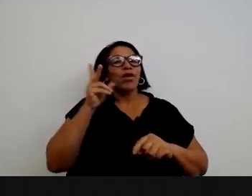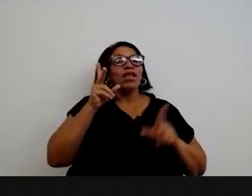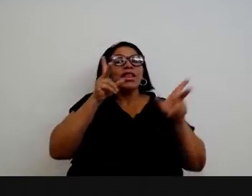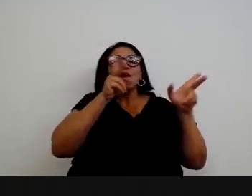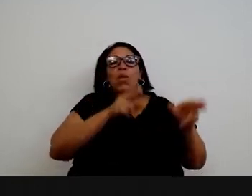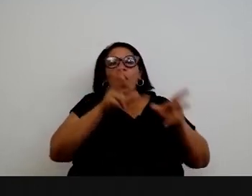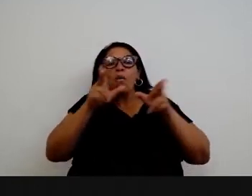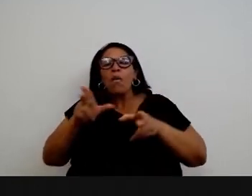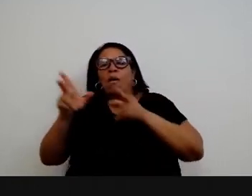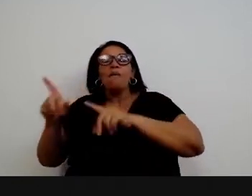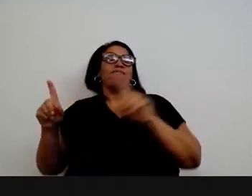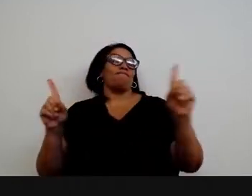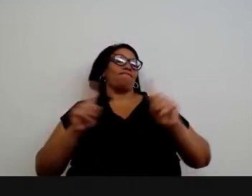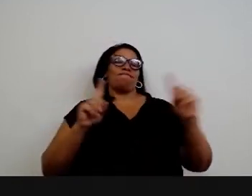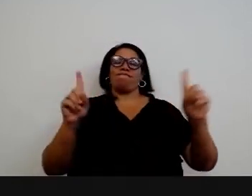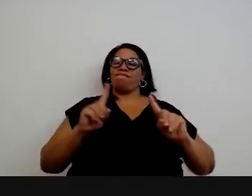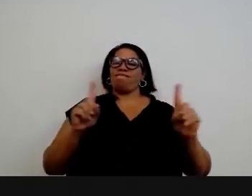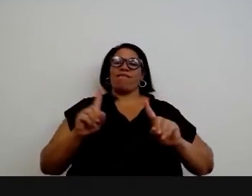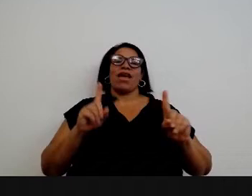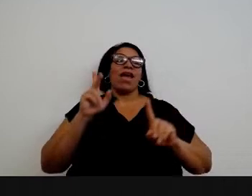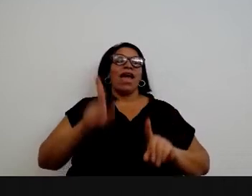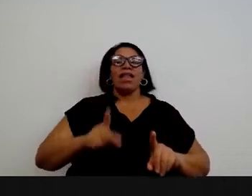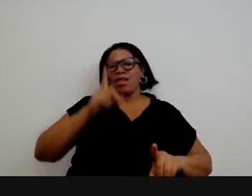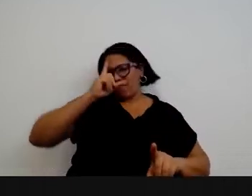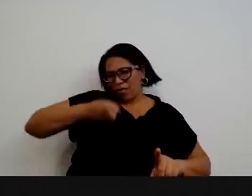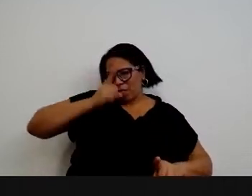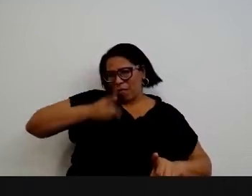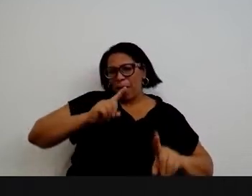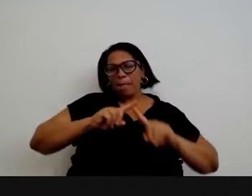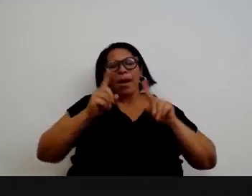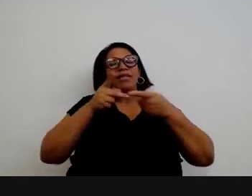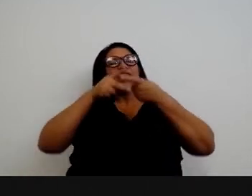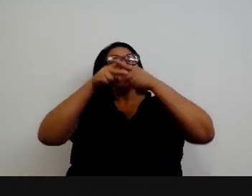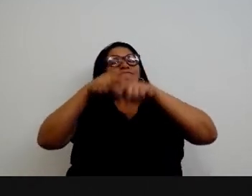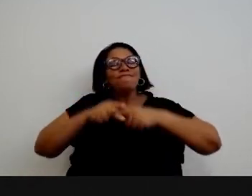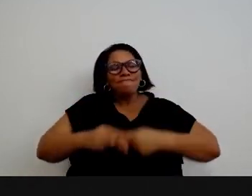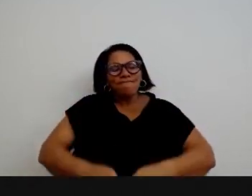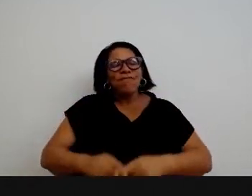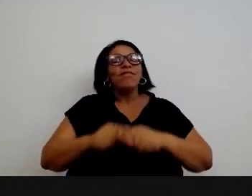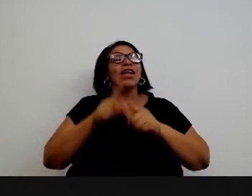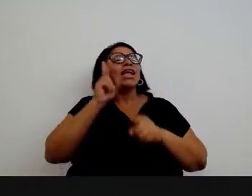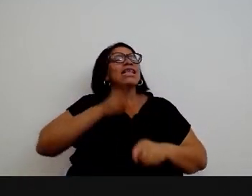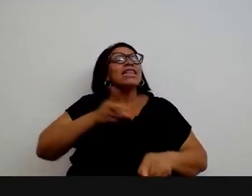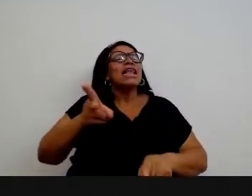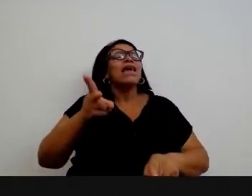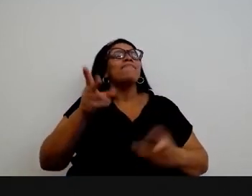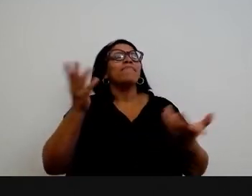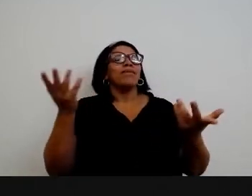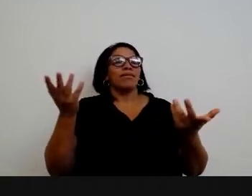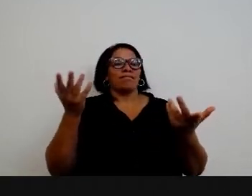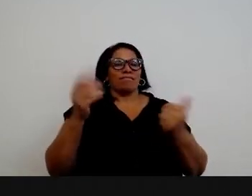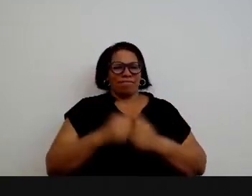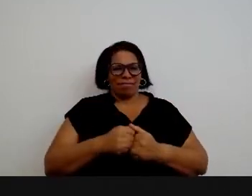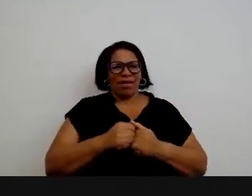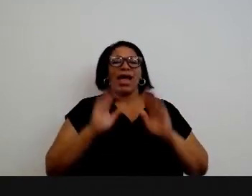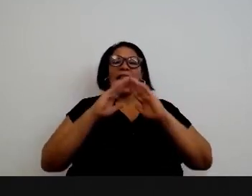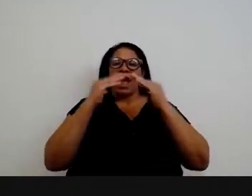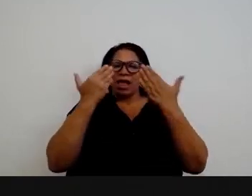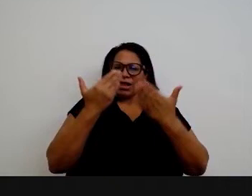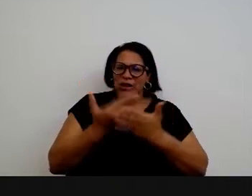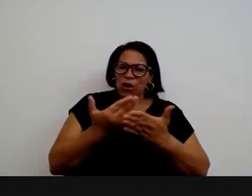sempre iguais. Elas ainda não foram terminadas. Afinam ou desafinam, verdade maior. E